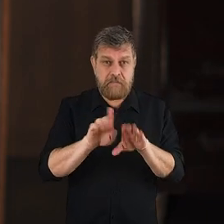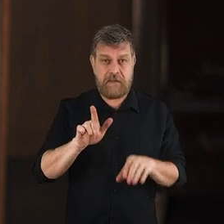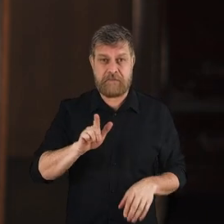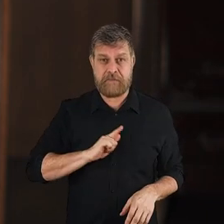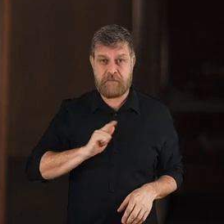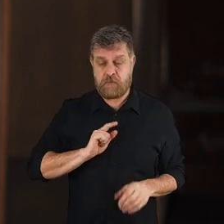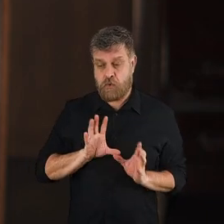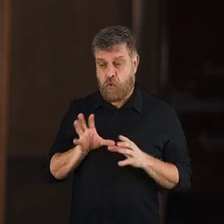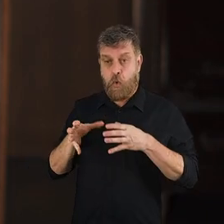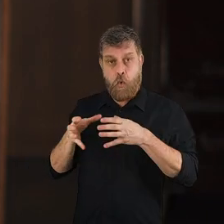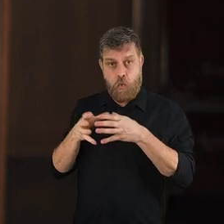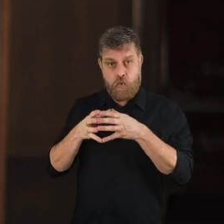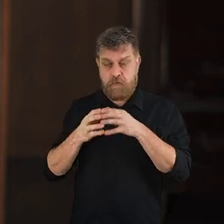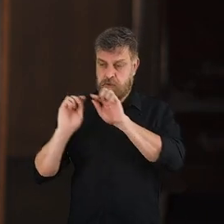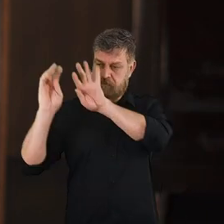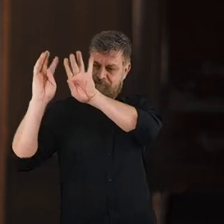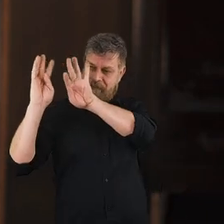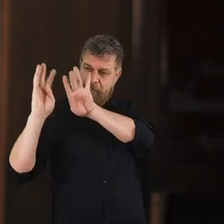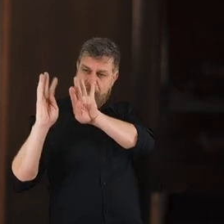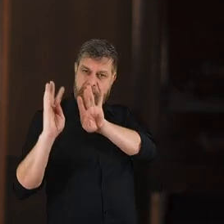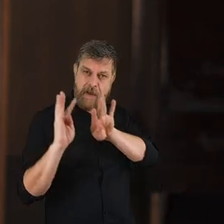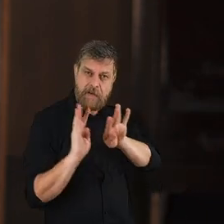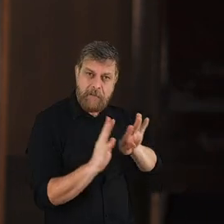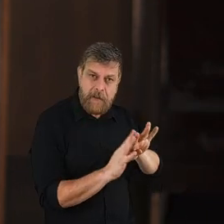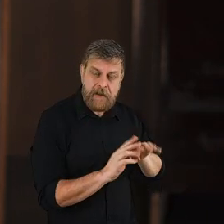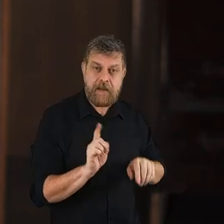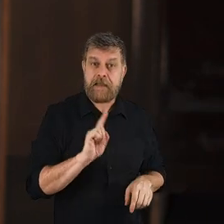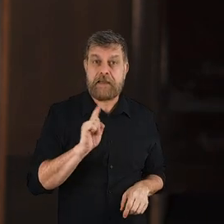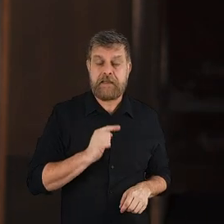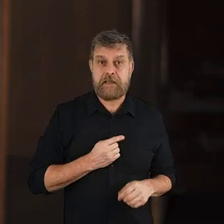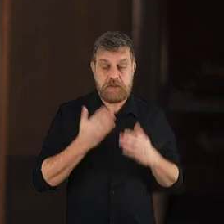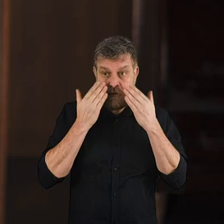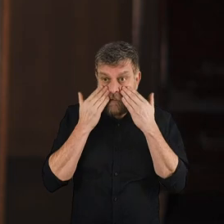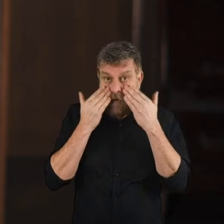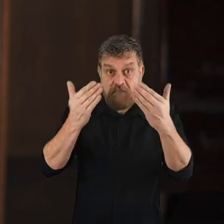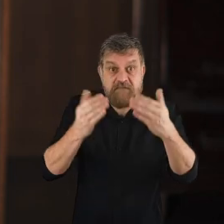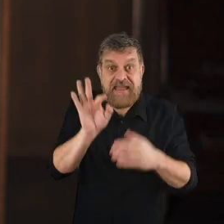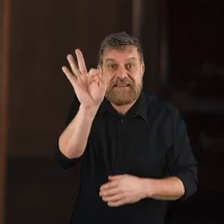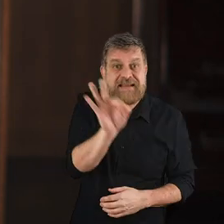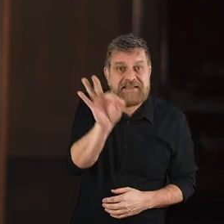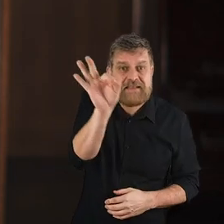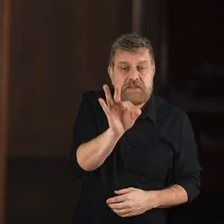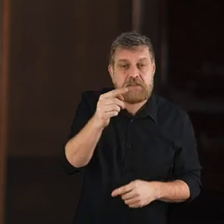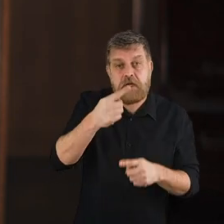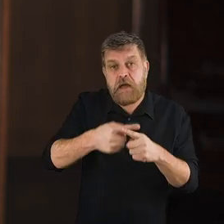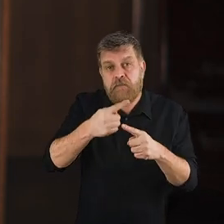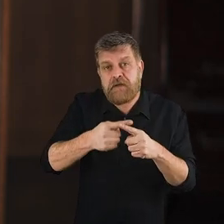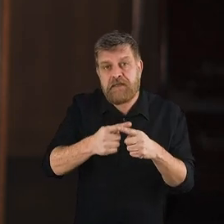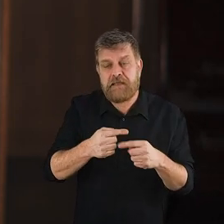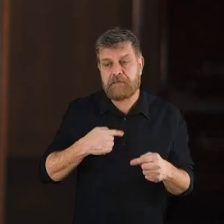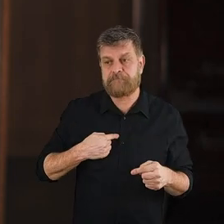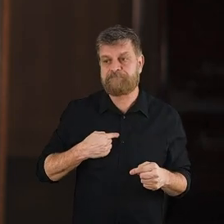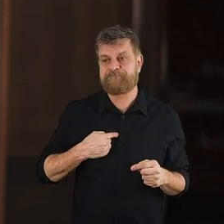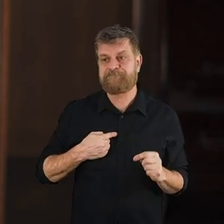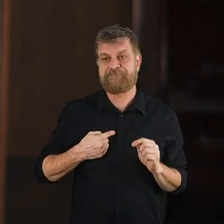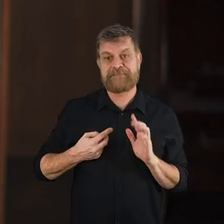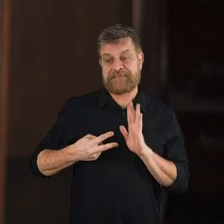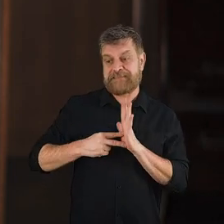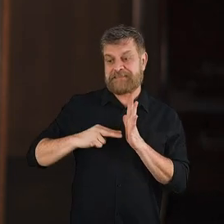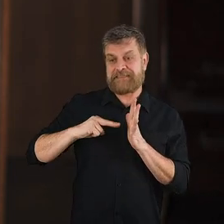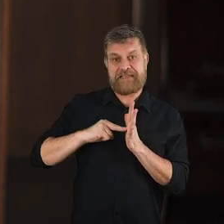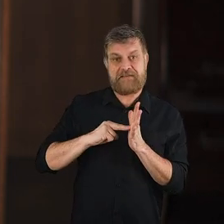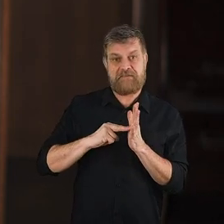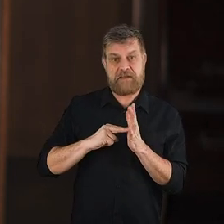uma leva migratória que não aparece tanto nessas estatísticas, porque não se define